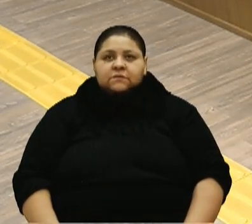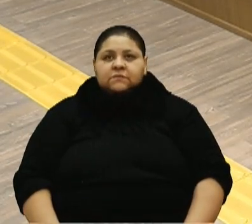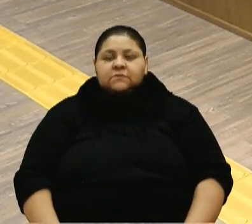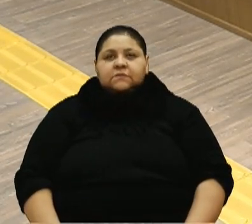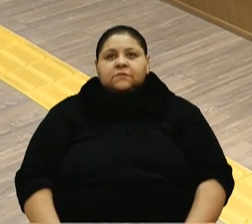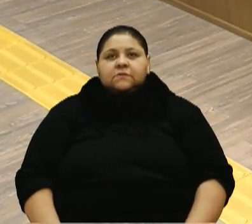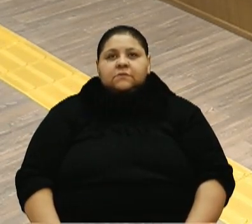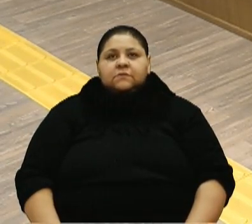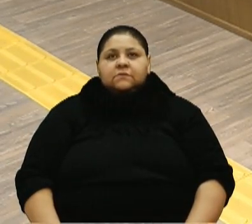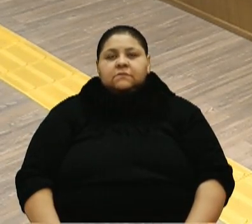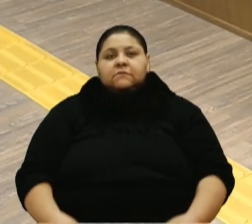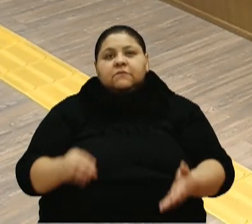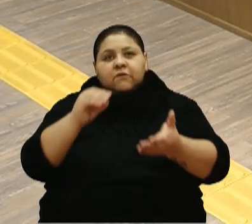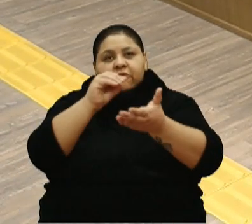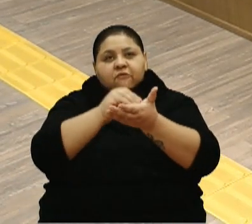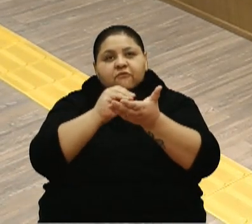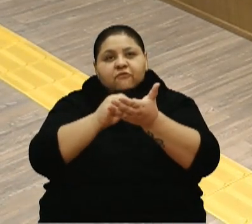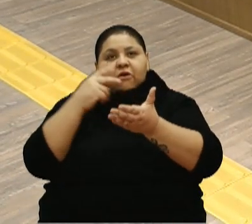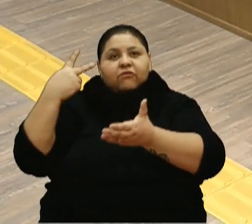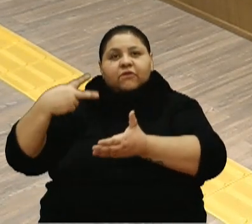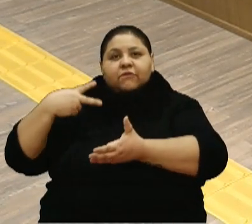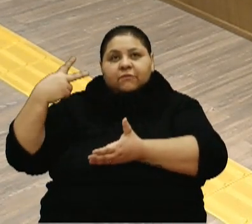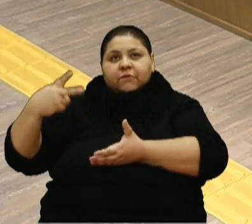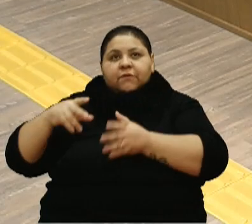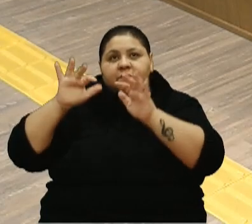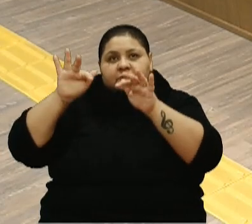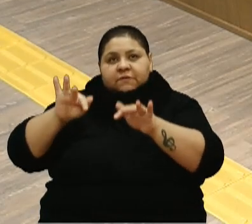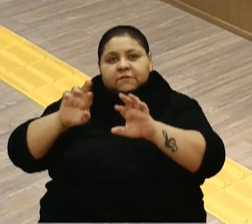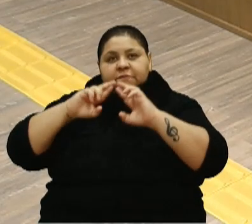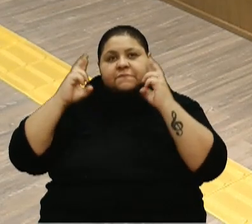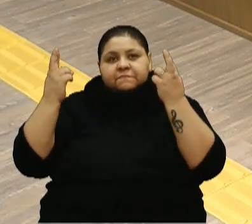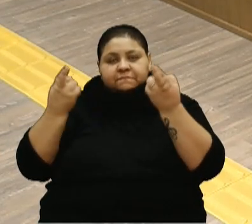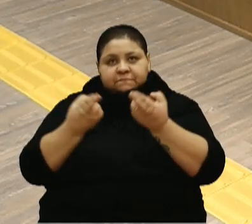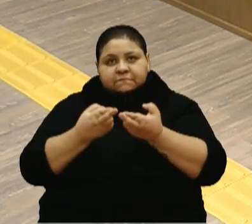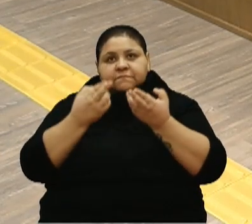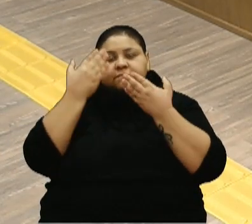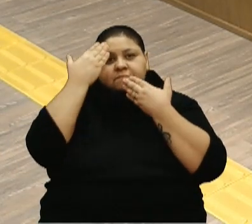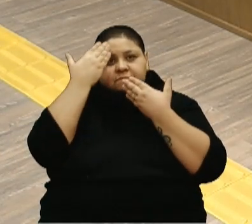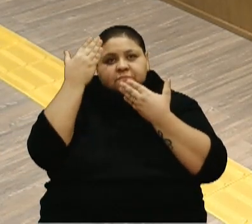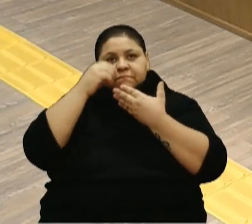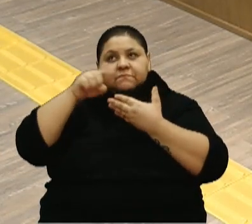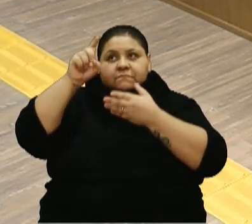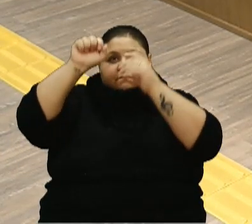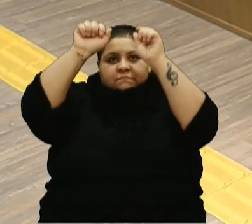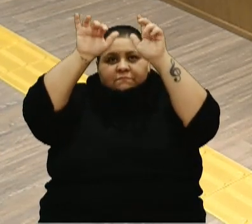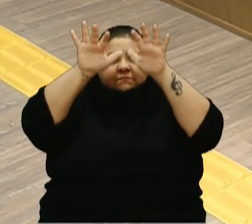Ramon Teles. Em razão da falta de quórum, encerramos o espaço do pequeno expediente,